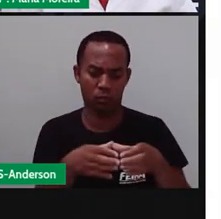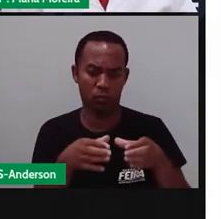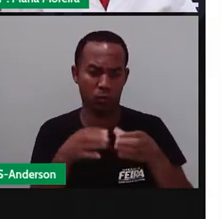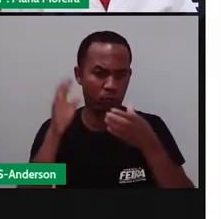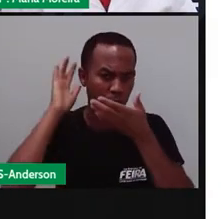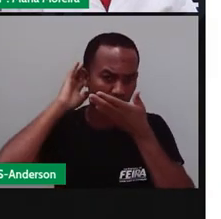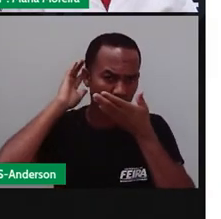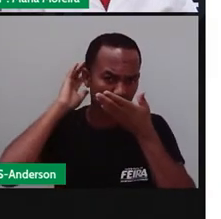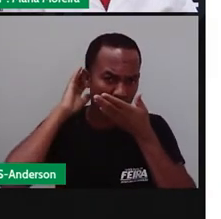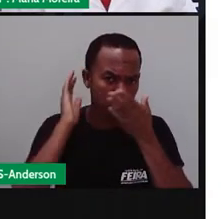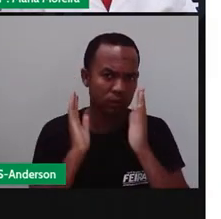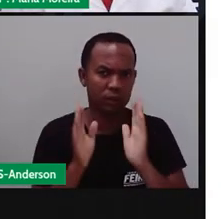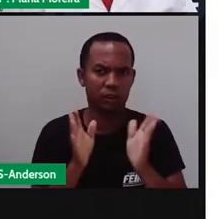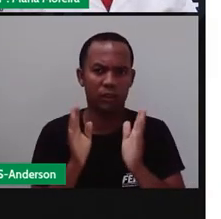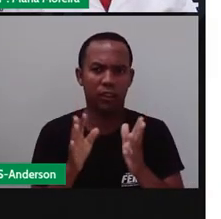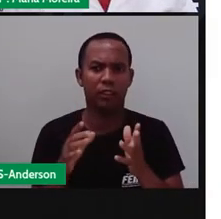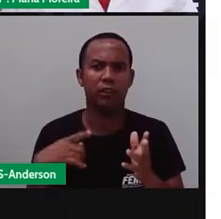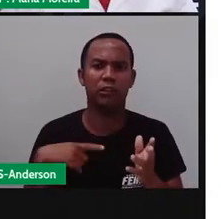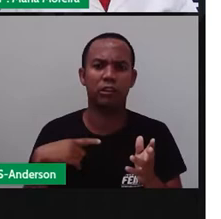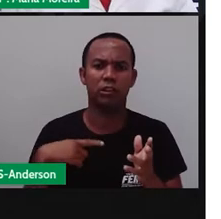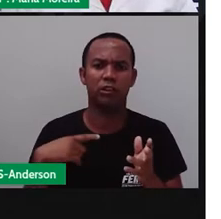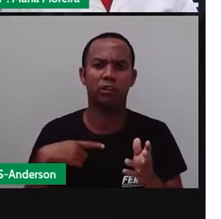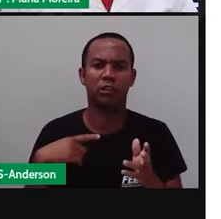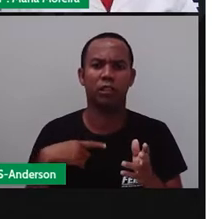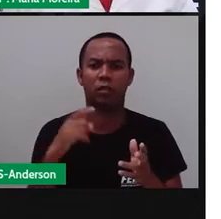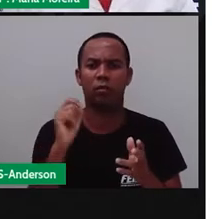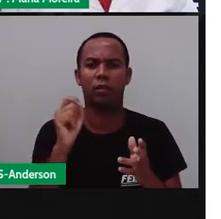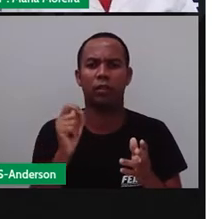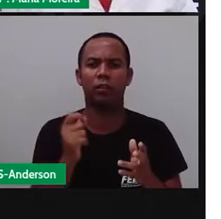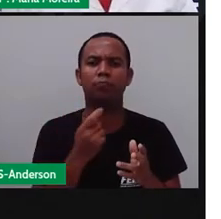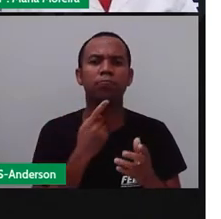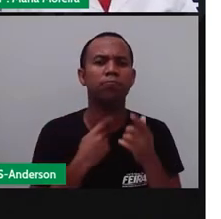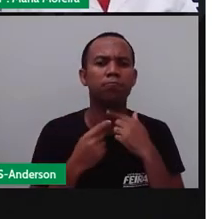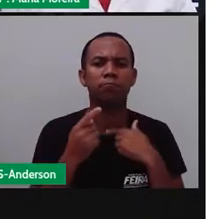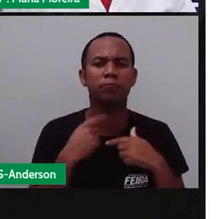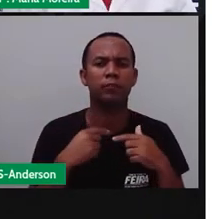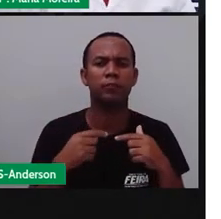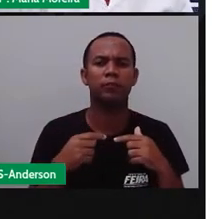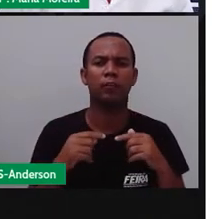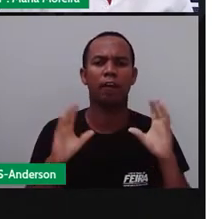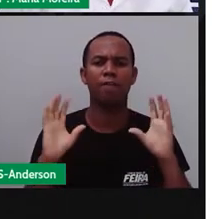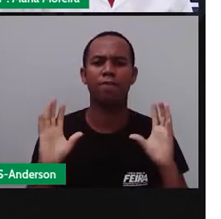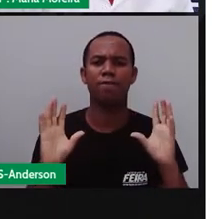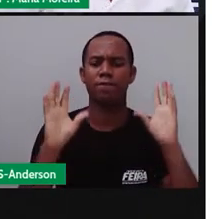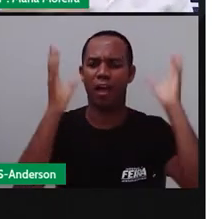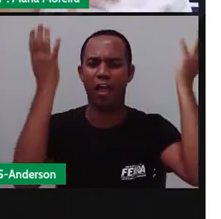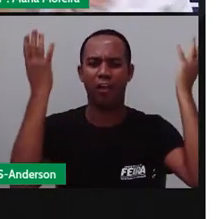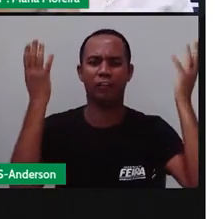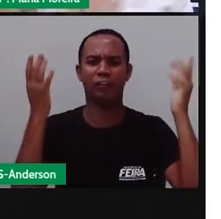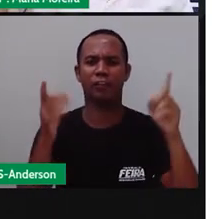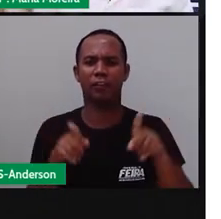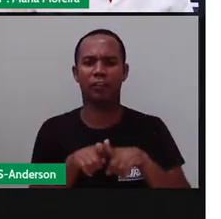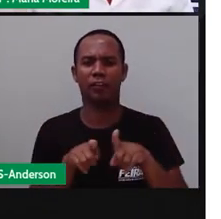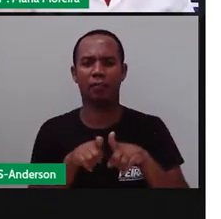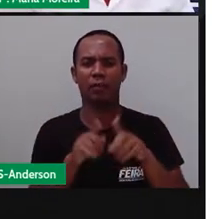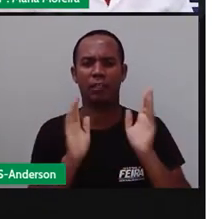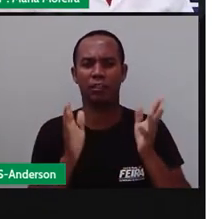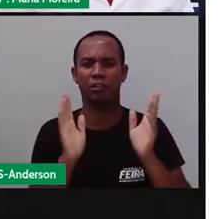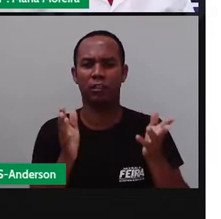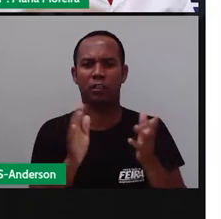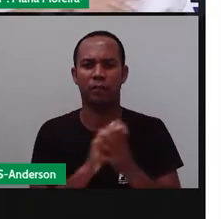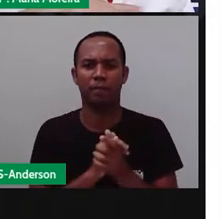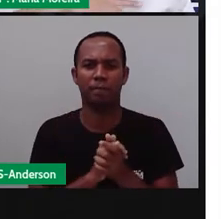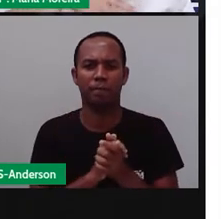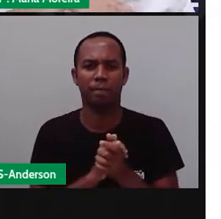eles já tinham esse hábito, né, de comemorar a preparação da terra, né, e quando a safra era